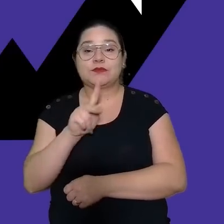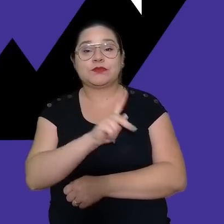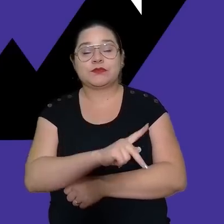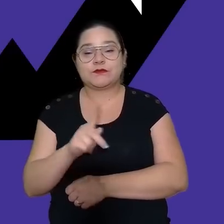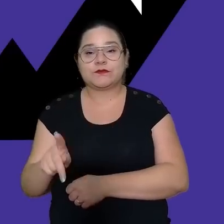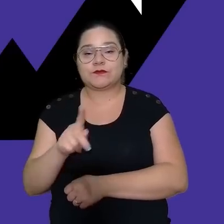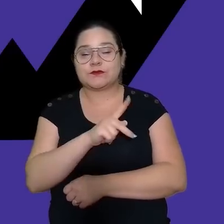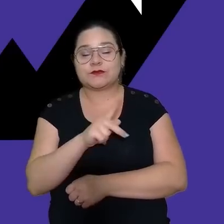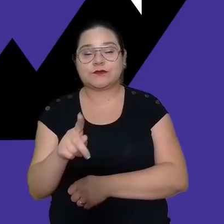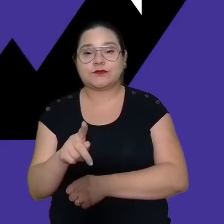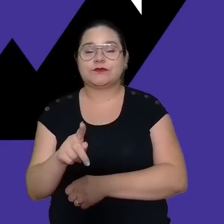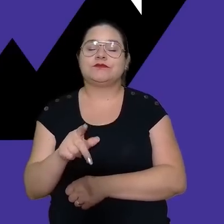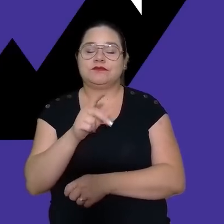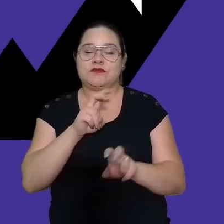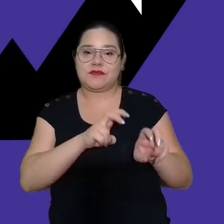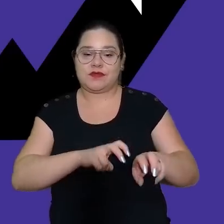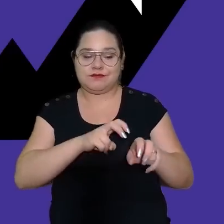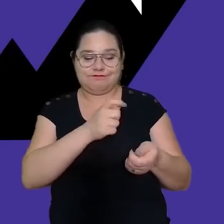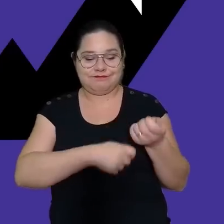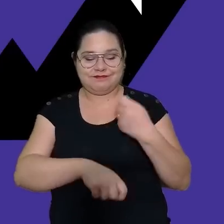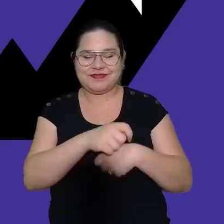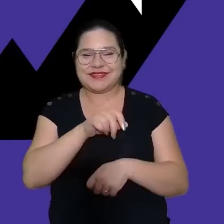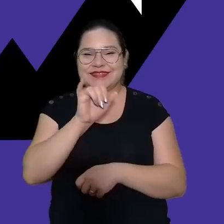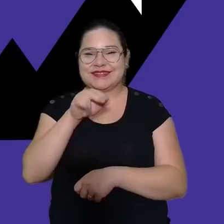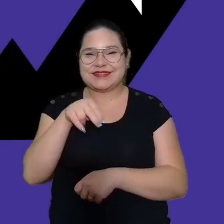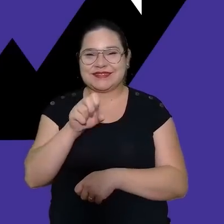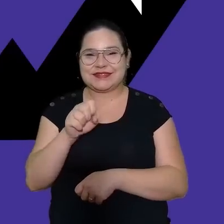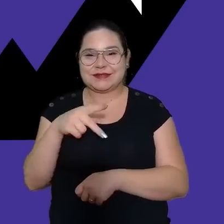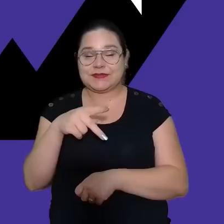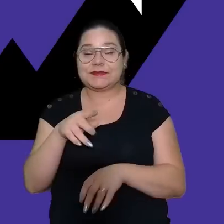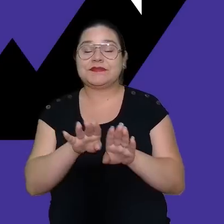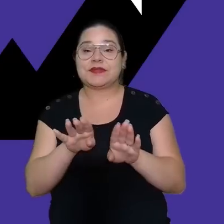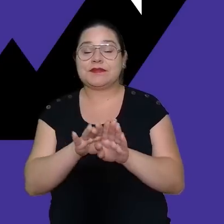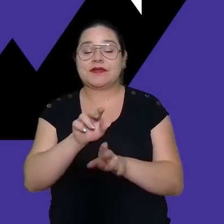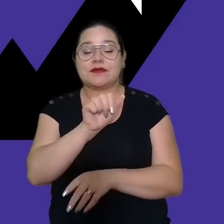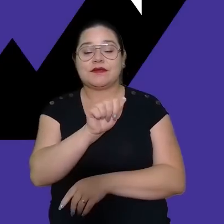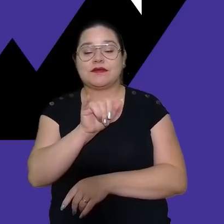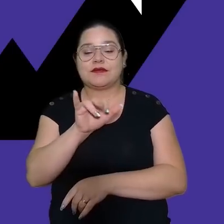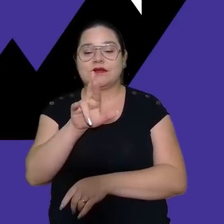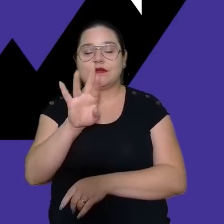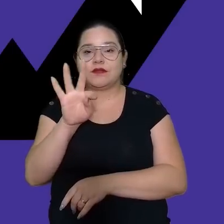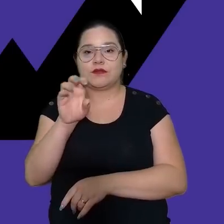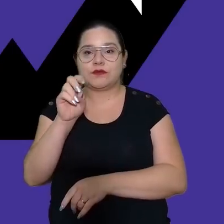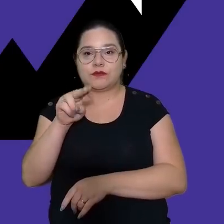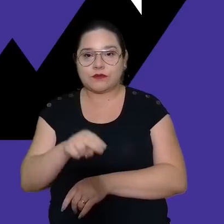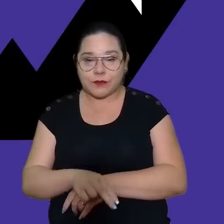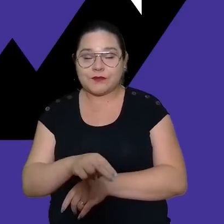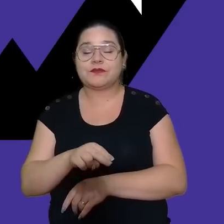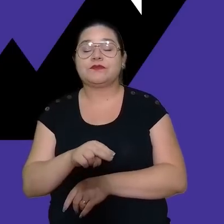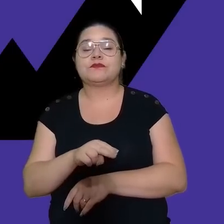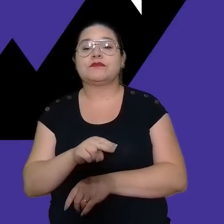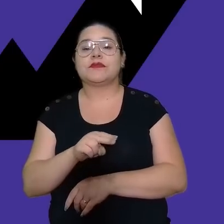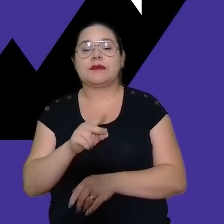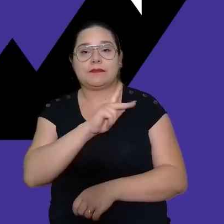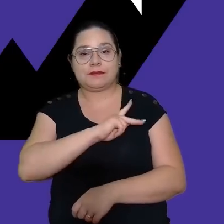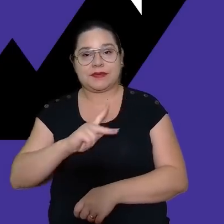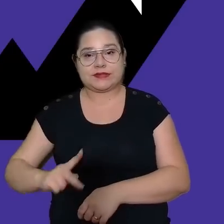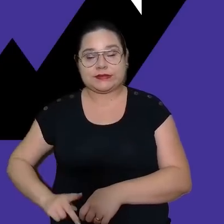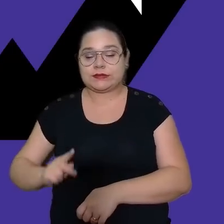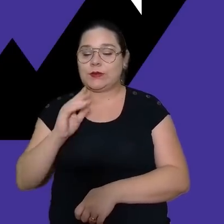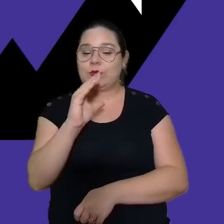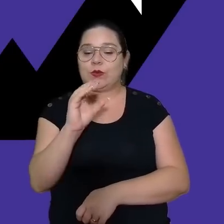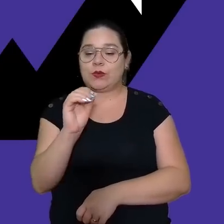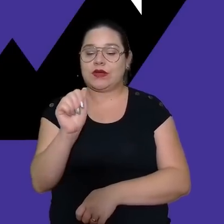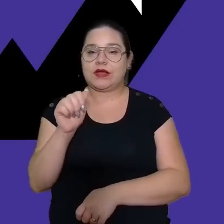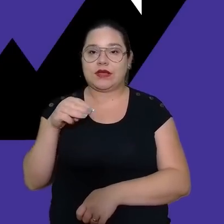INSPER. O Ayrton Galinari, presidente da Coamo, que é uma das maiores cooperativas do Brasil, e o Christian,